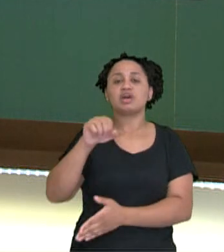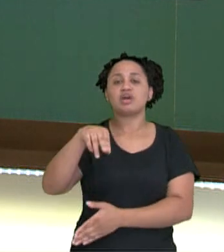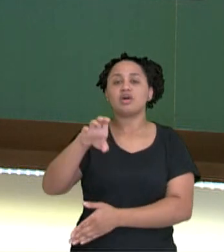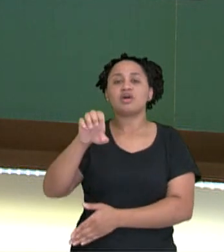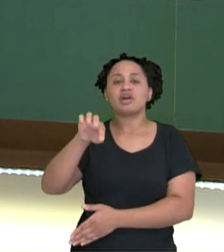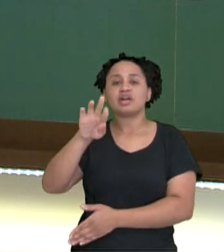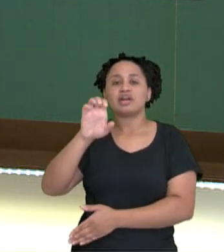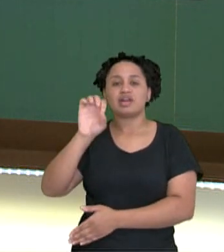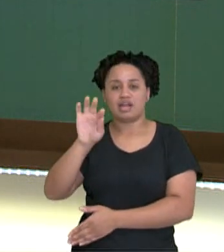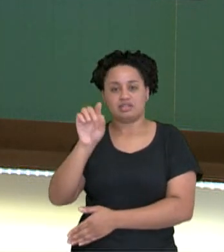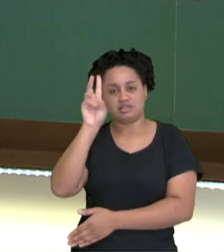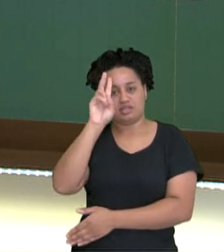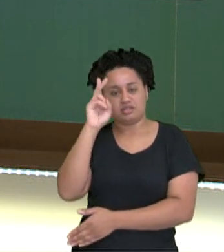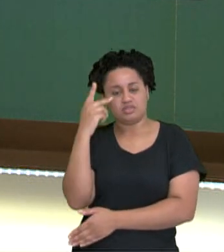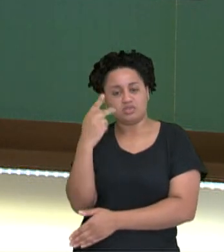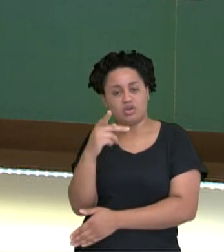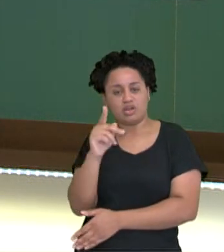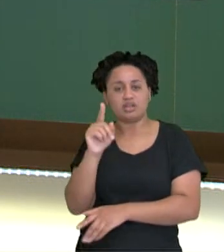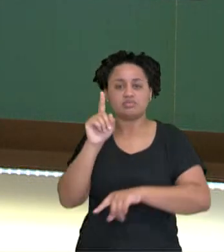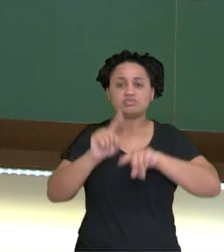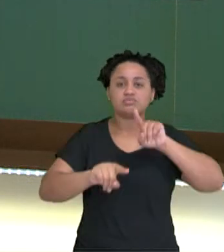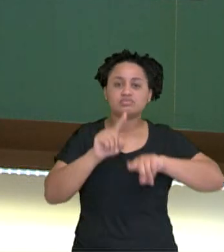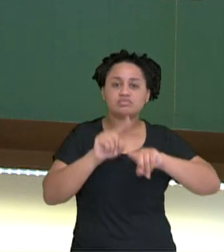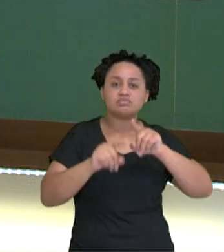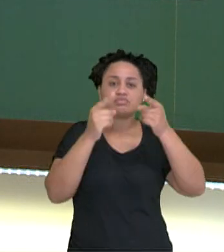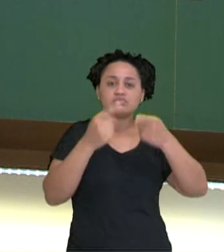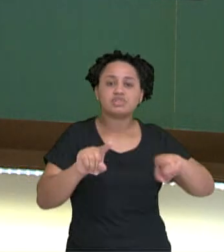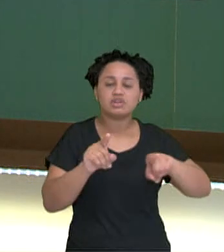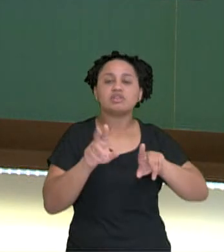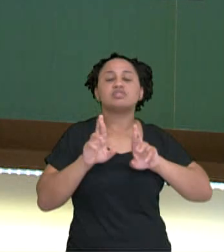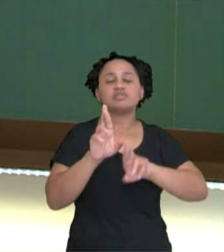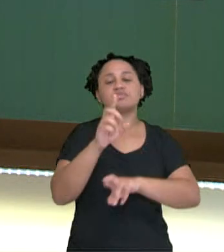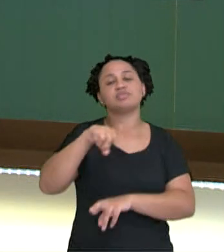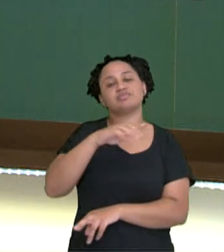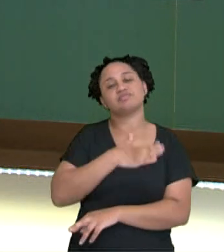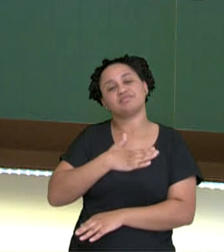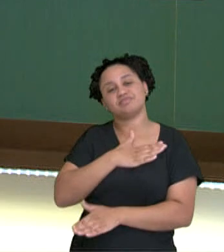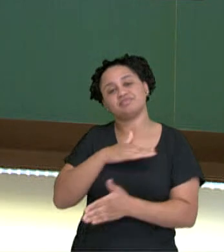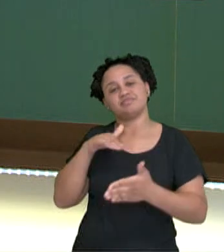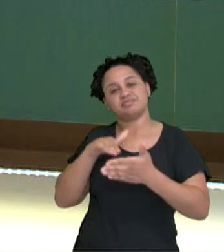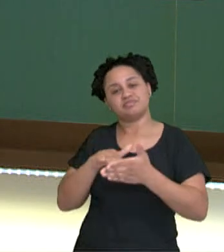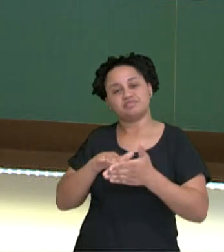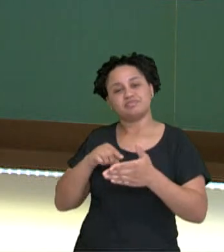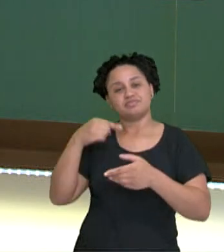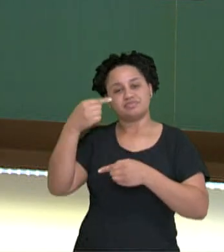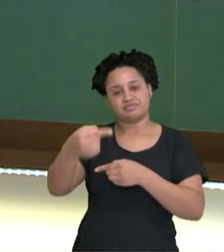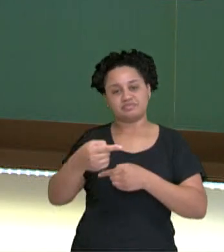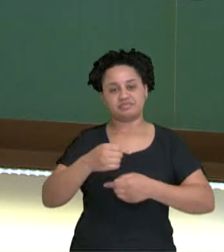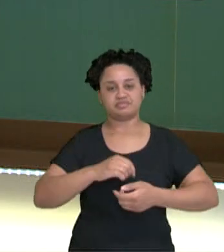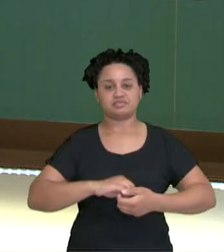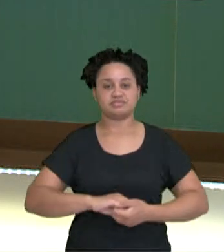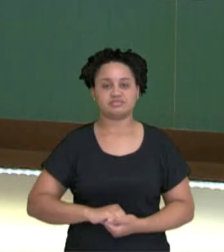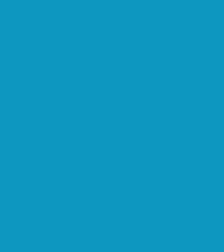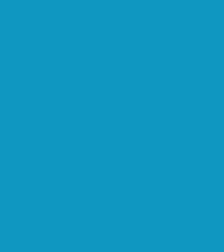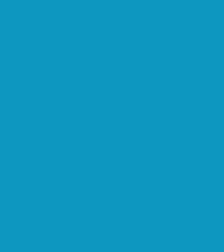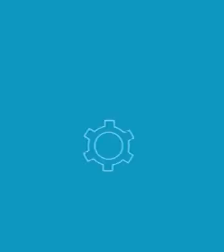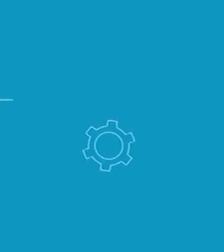a história dos instrumentos musicais. Eu espero que você tenha gostado e até breve.